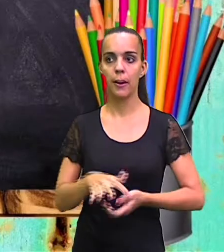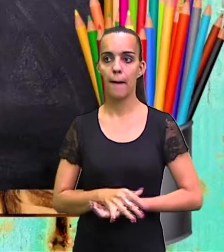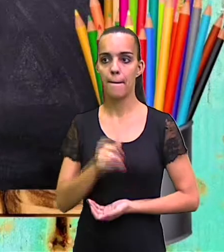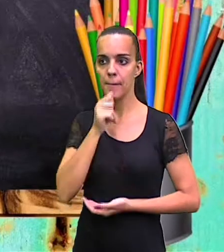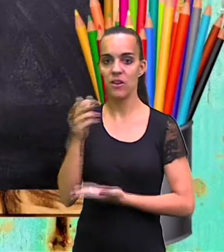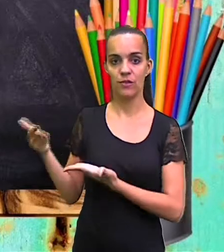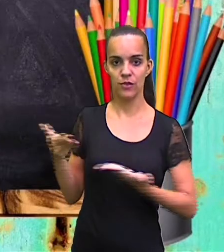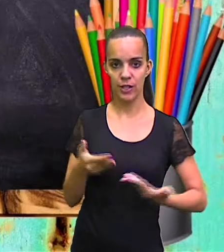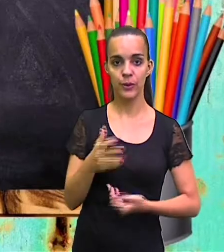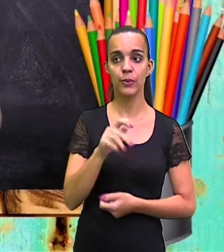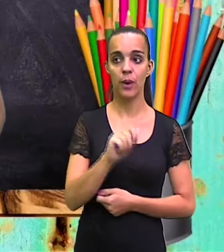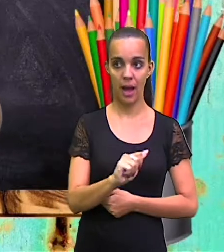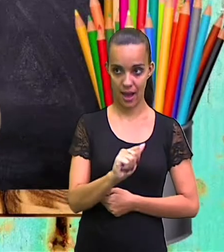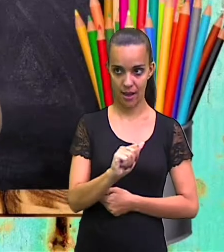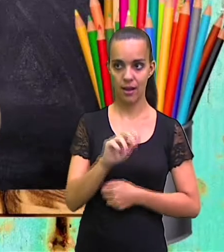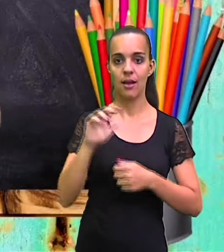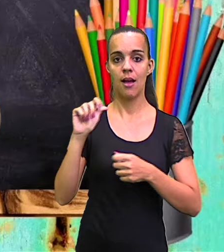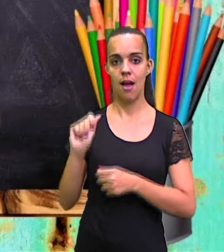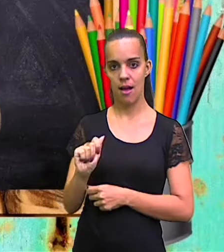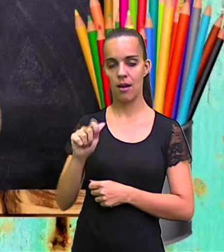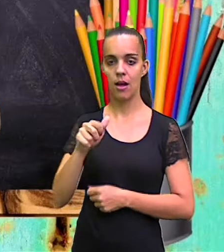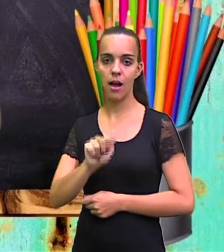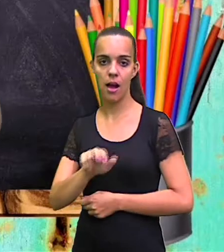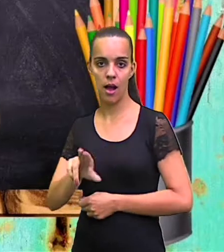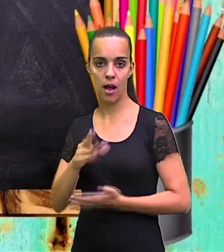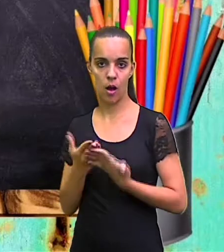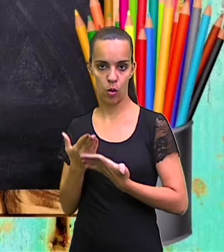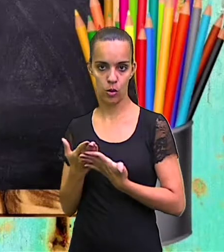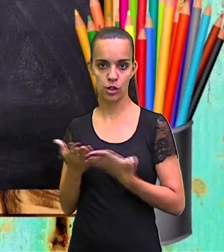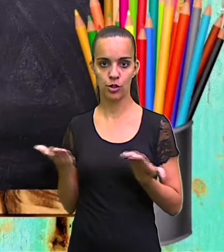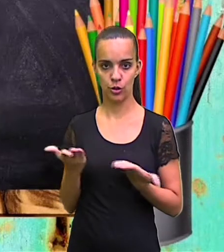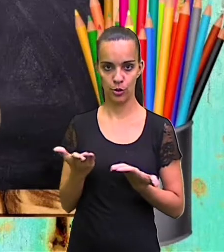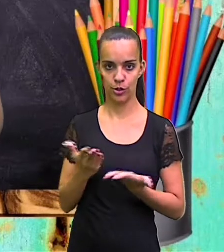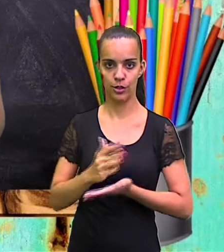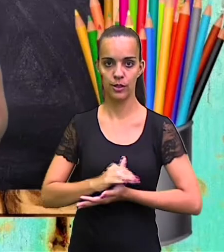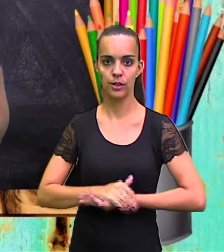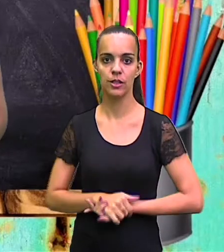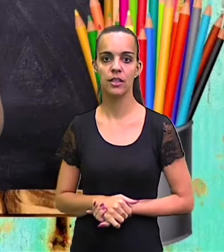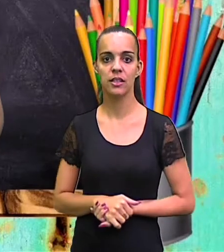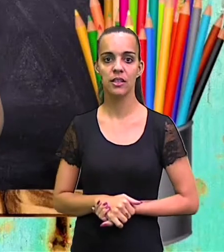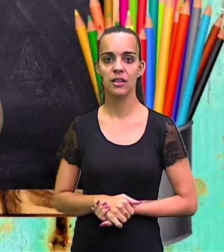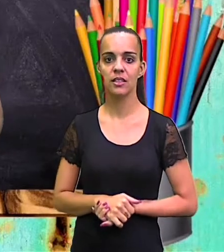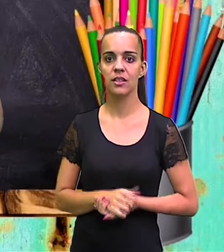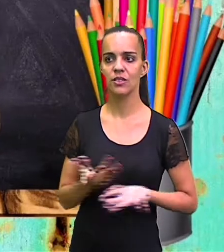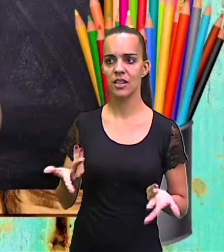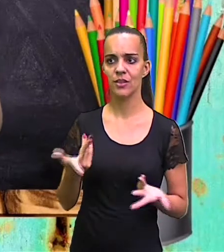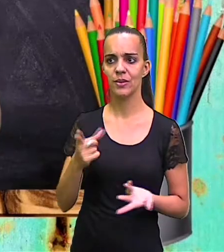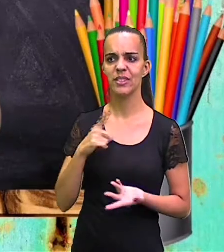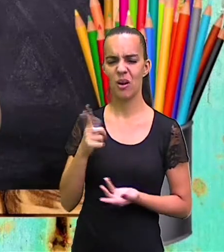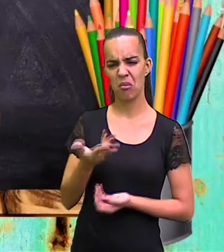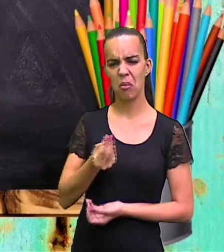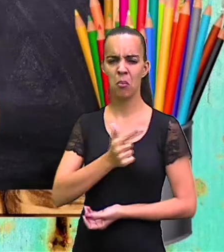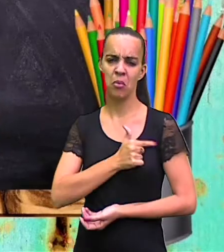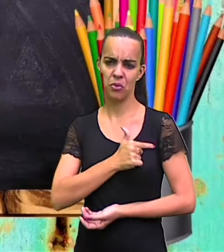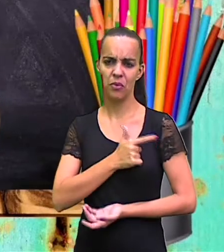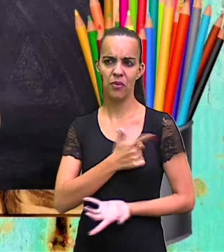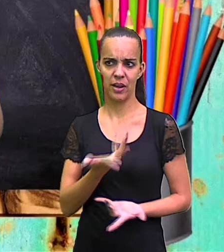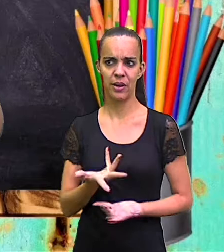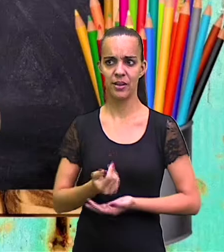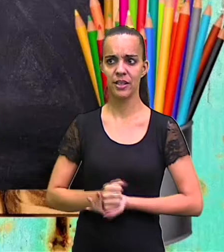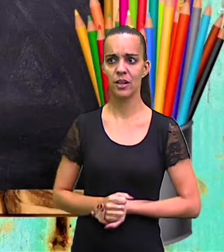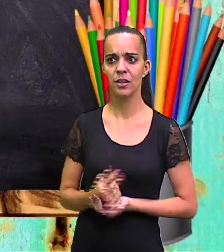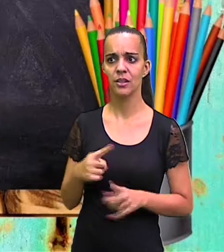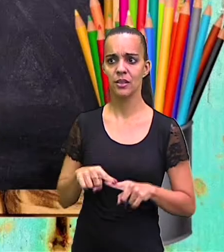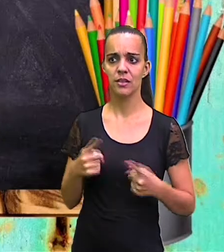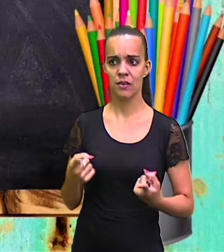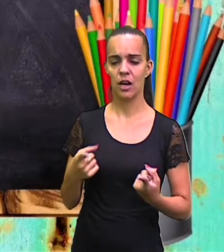ficaria. Bem-vindo à aula de hoje. Ficaria feio, pessoal, tanto na